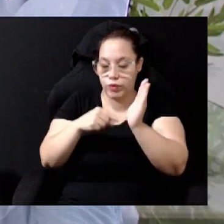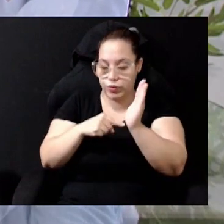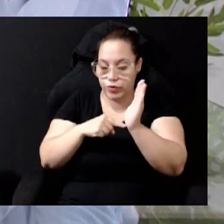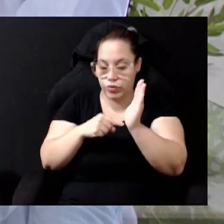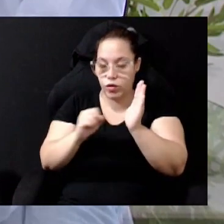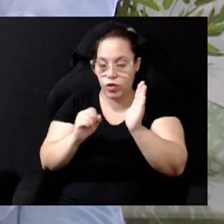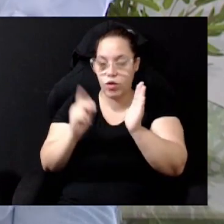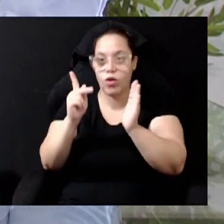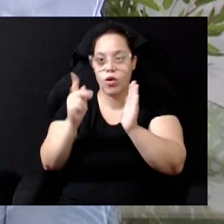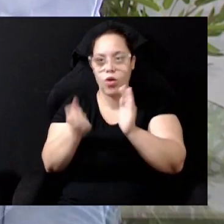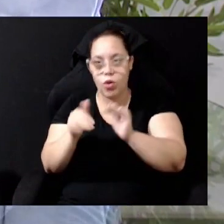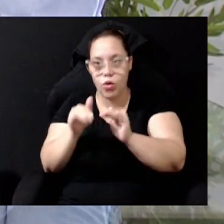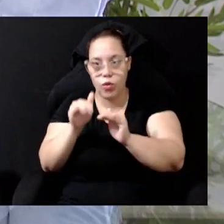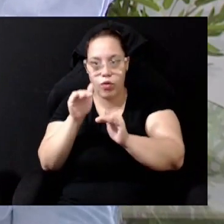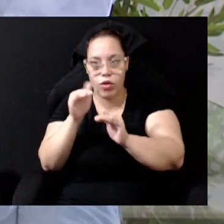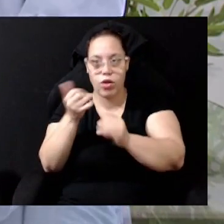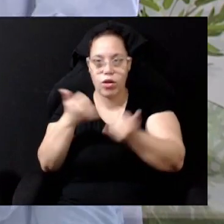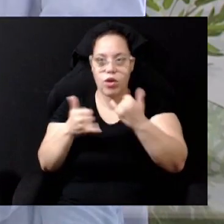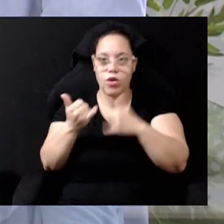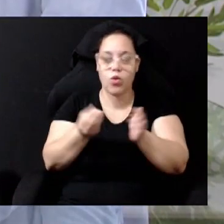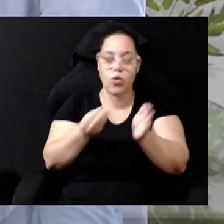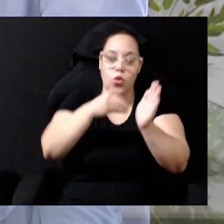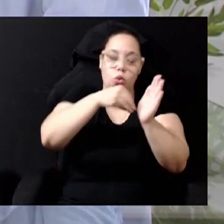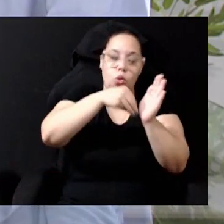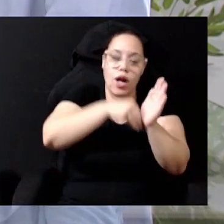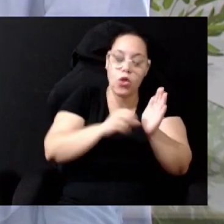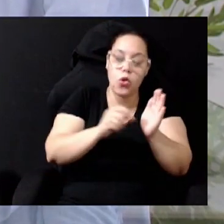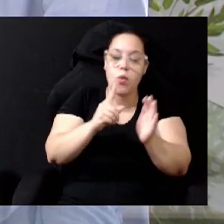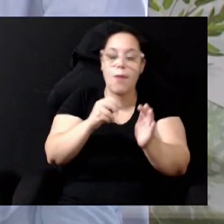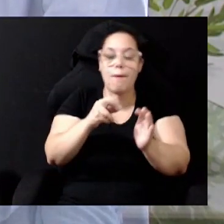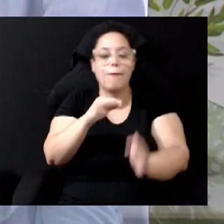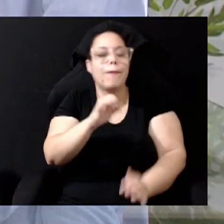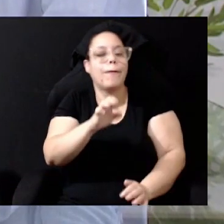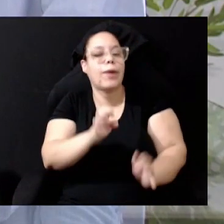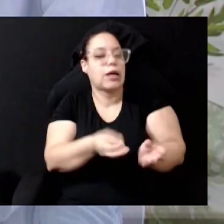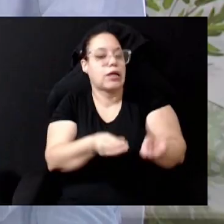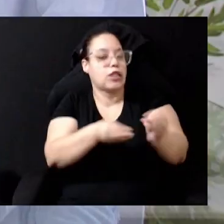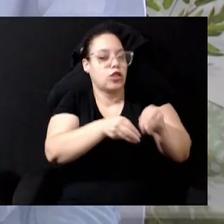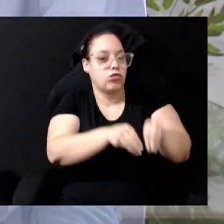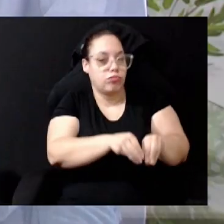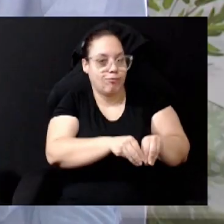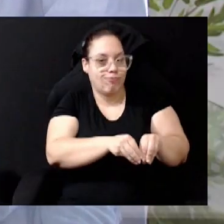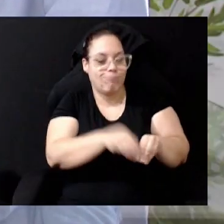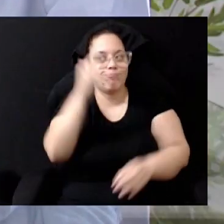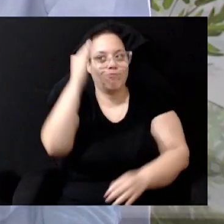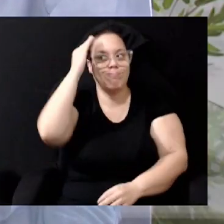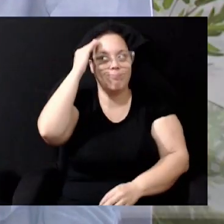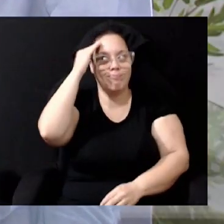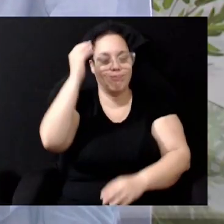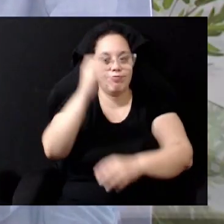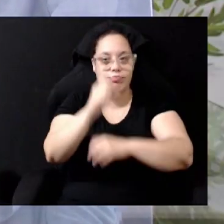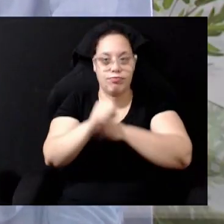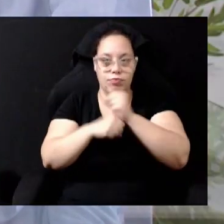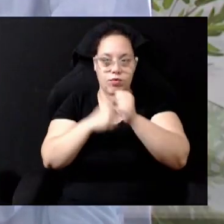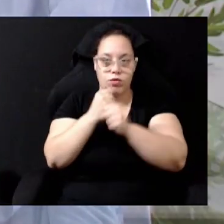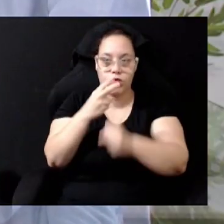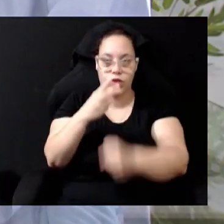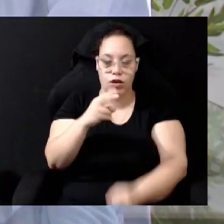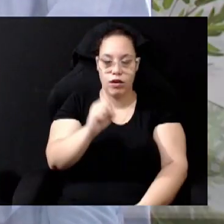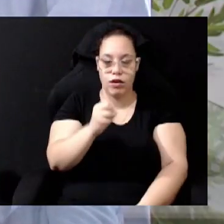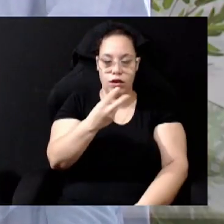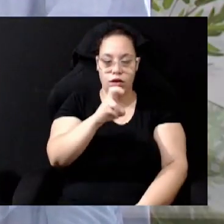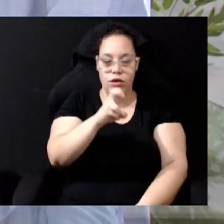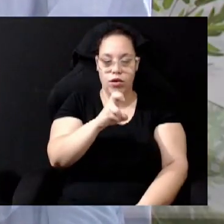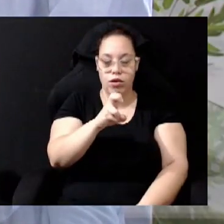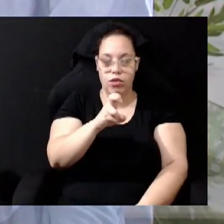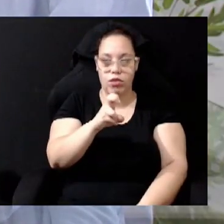pouquinho, você se divertir, mas guarda uma parte, porque a gente sabe que, assim, o ano de 2025 tende a ser um ano